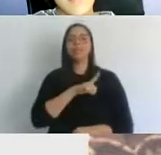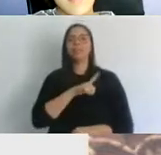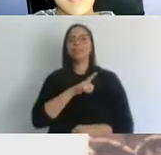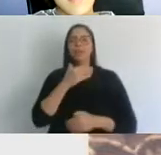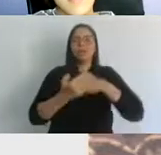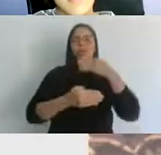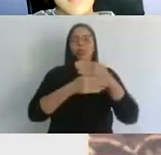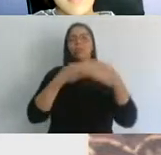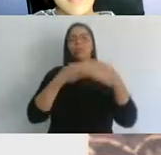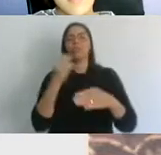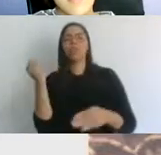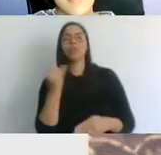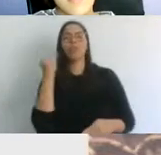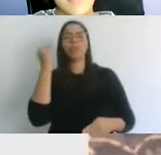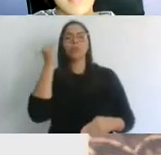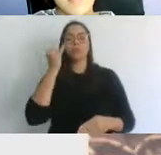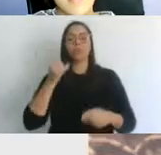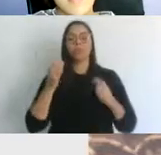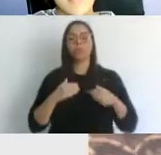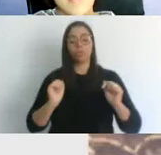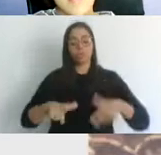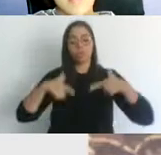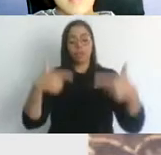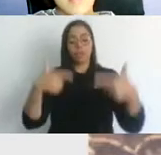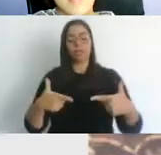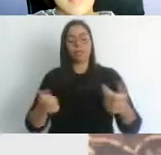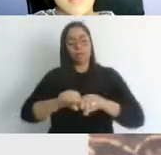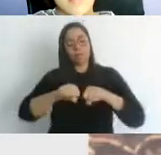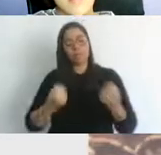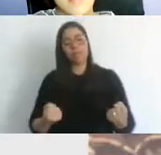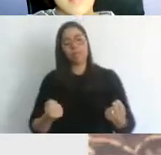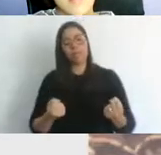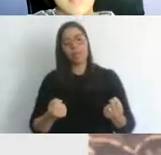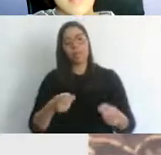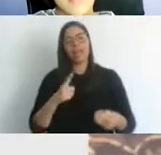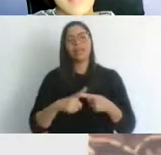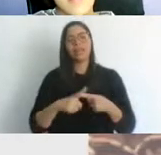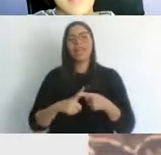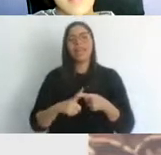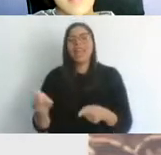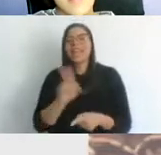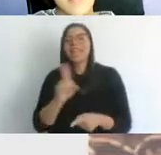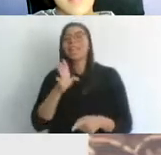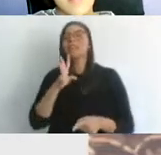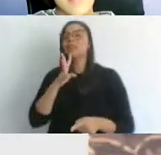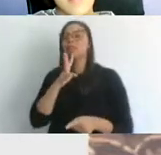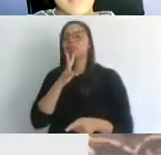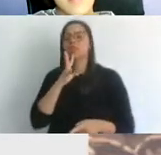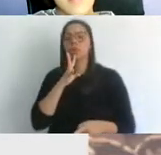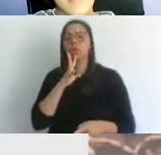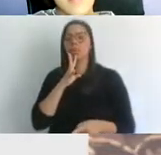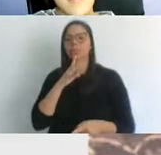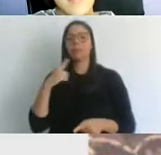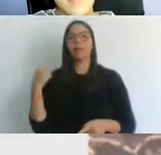interessante que talvez seja um dos pontos que a gente mais luta para mais útil para derrubar quem é A negação de conhecimentos